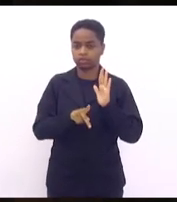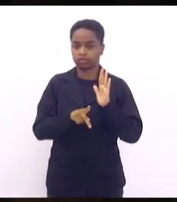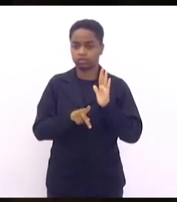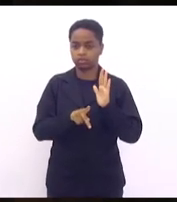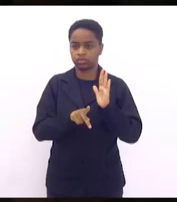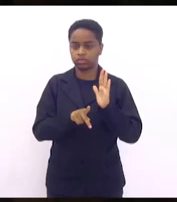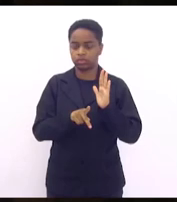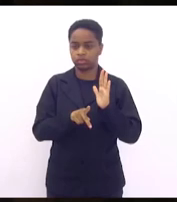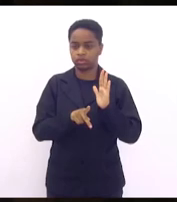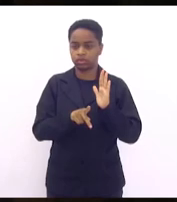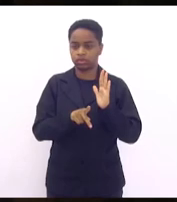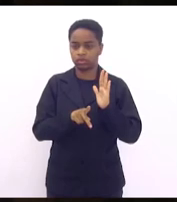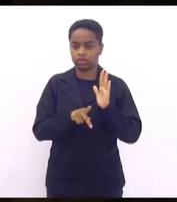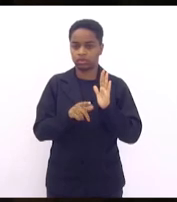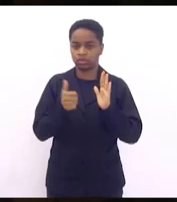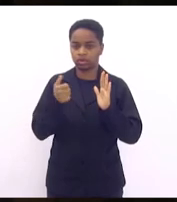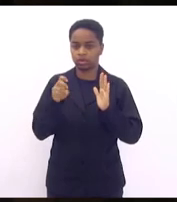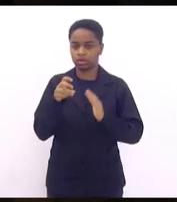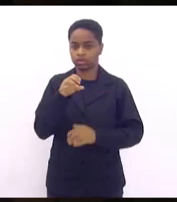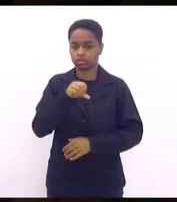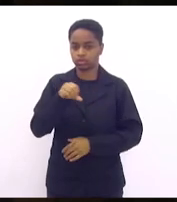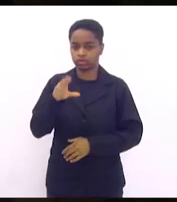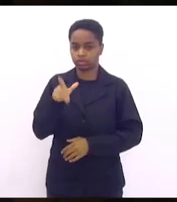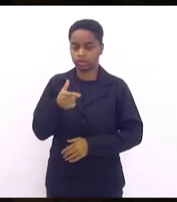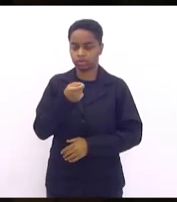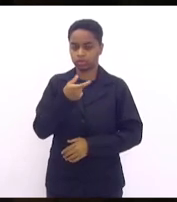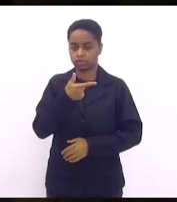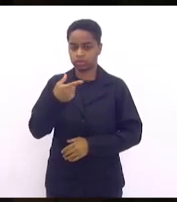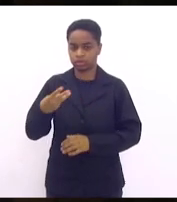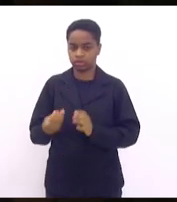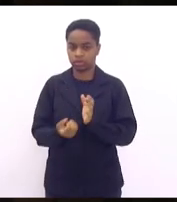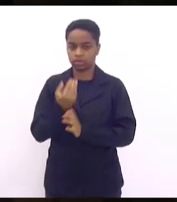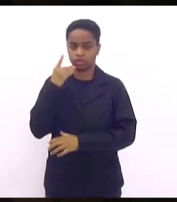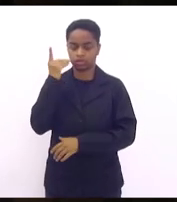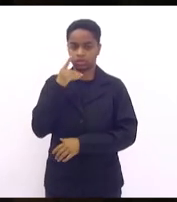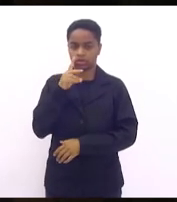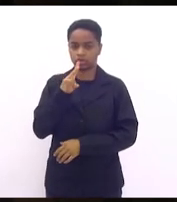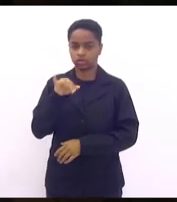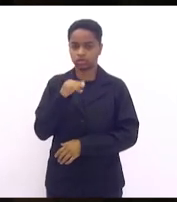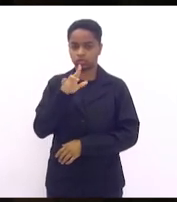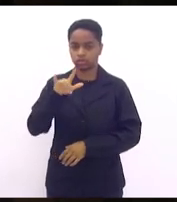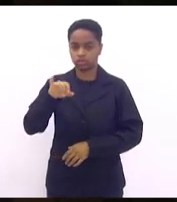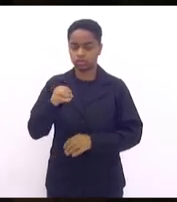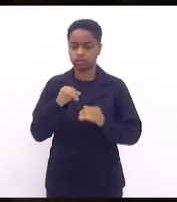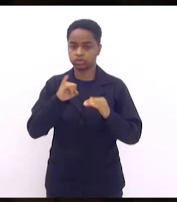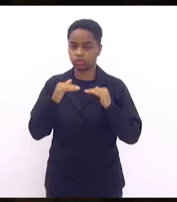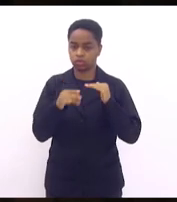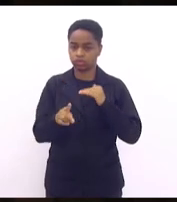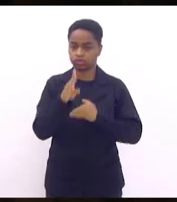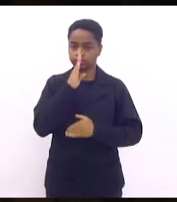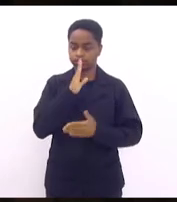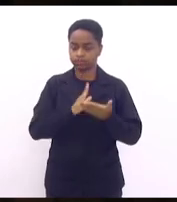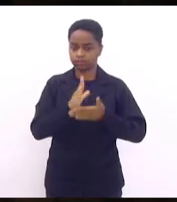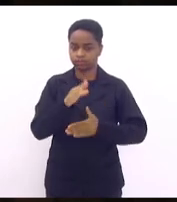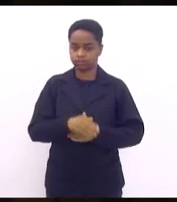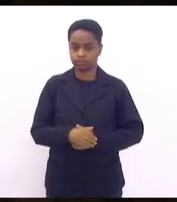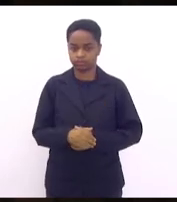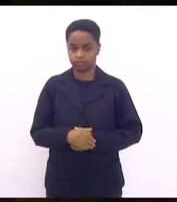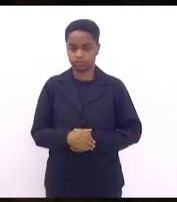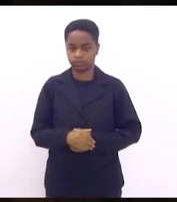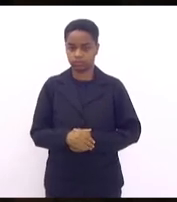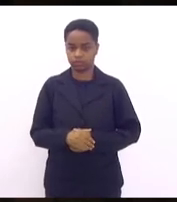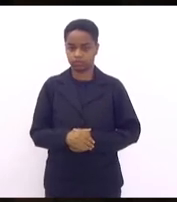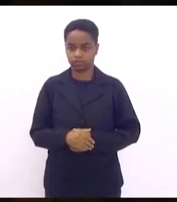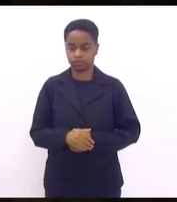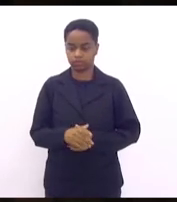O 1599 de 23, de autoria do deputado Júlio Rocha, senhores que aprovam, permaneçam como estão, aprovado.